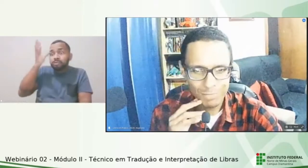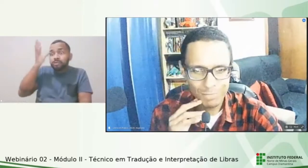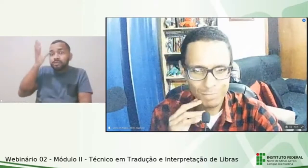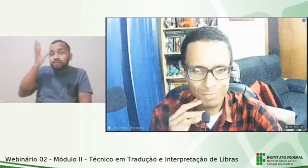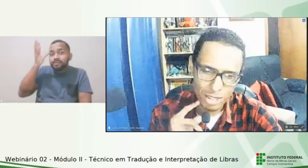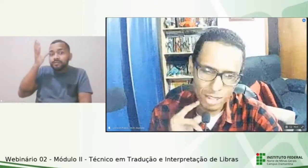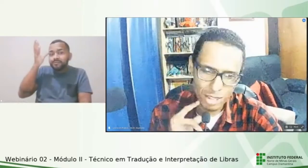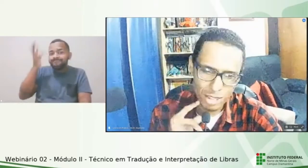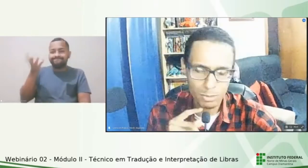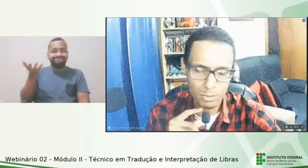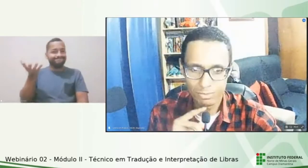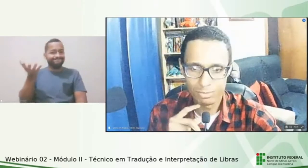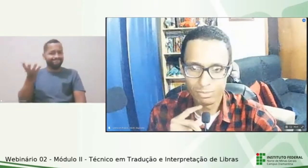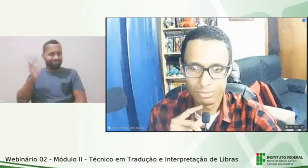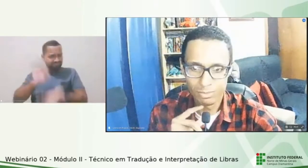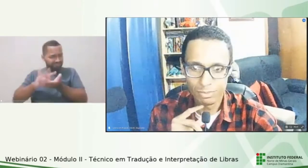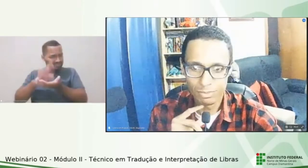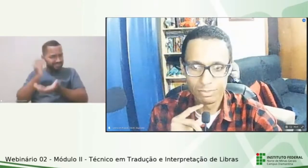Será que esqueceu mesmo?